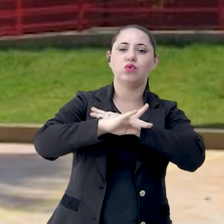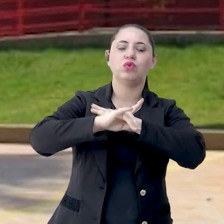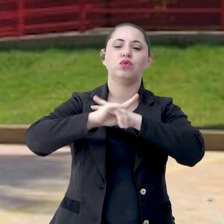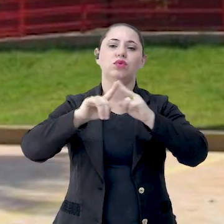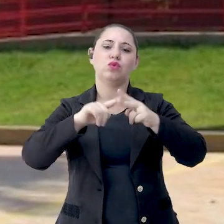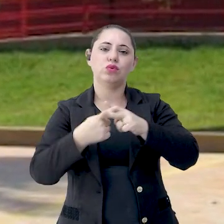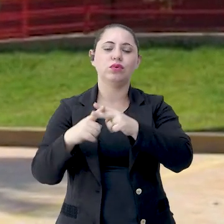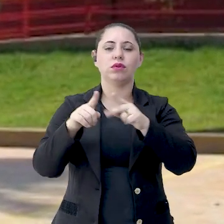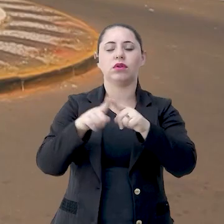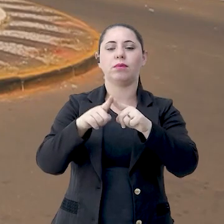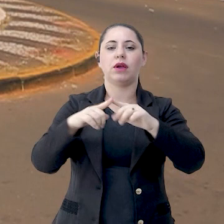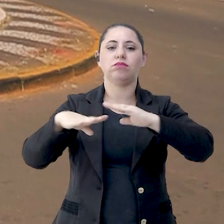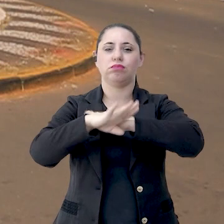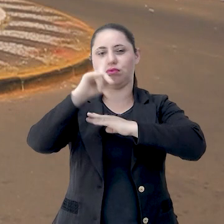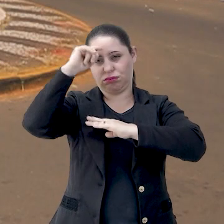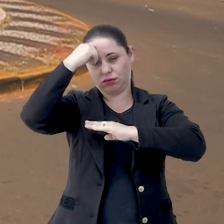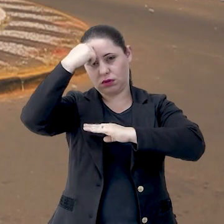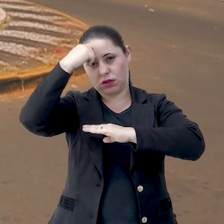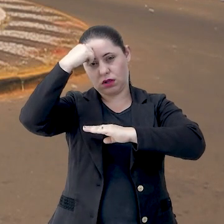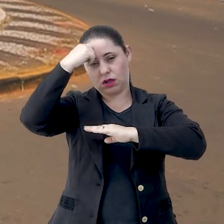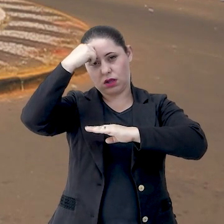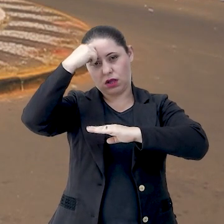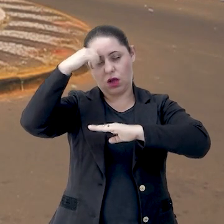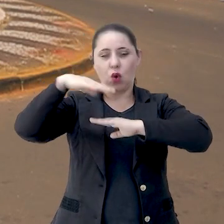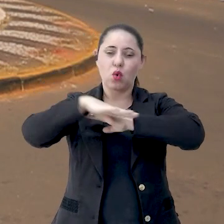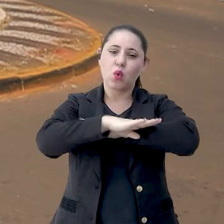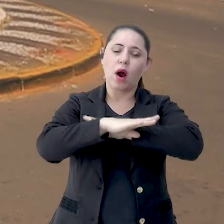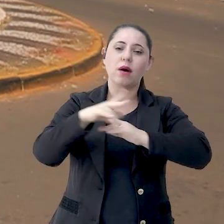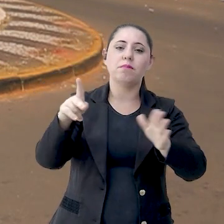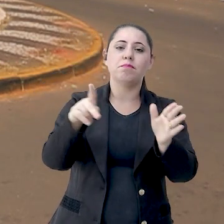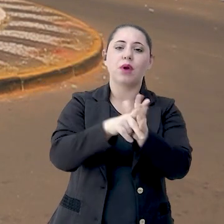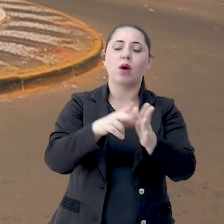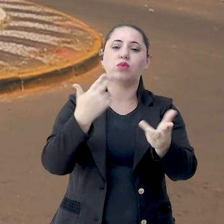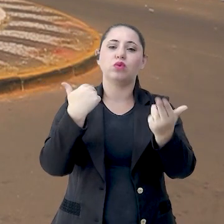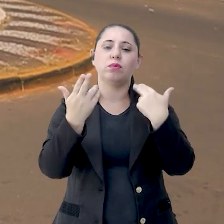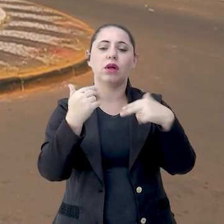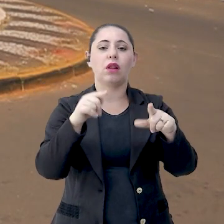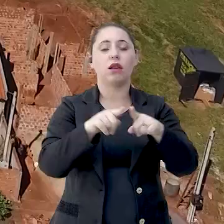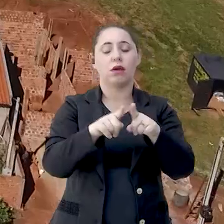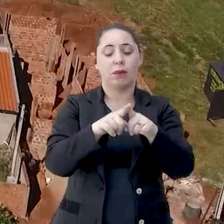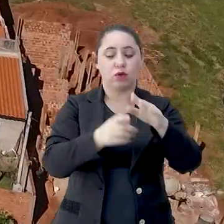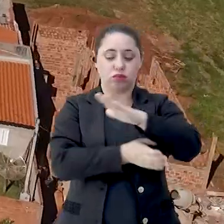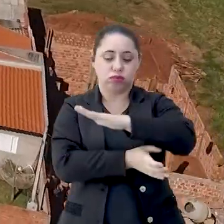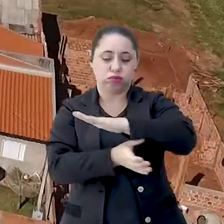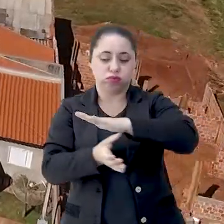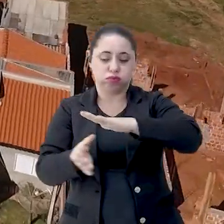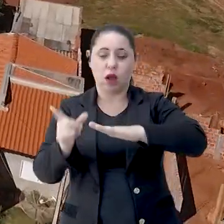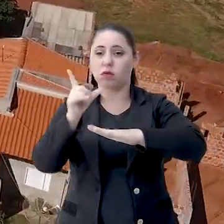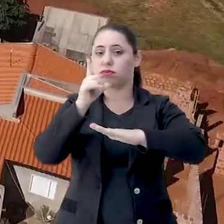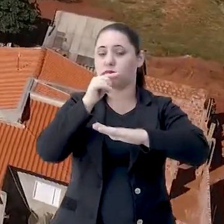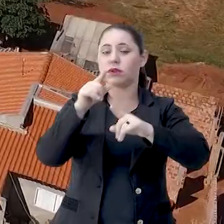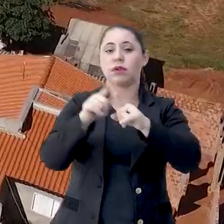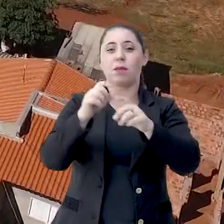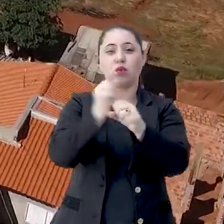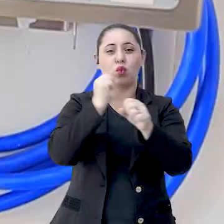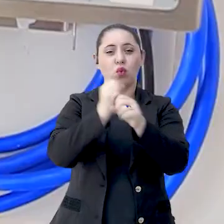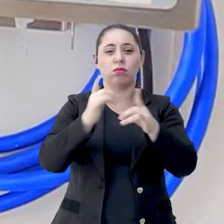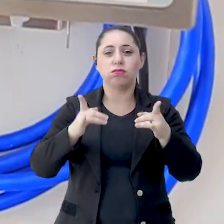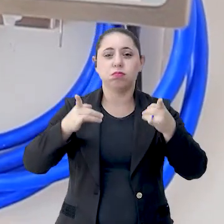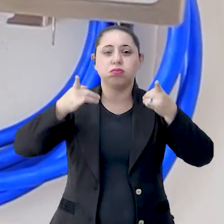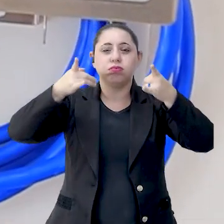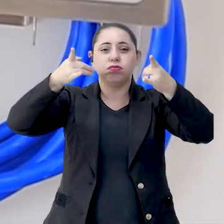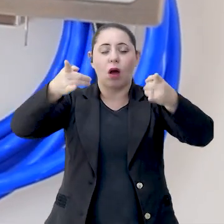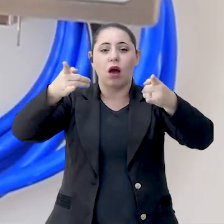Corpo de Bombeiros. Estão sendo implantados na cidade mais de 80 mil metros de rede coletora de esgoto,